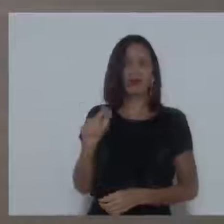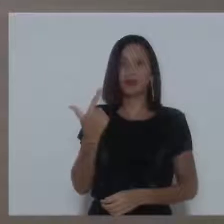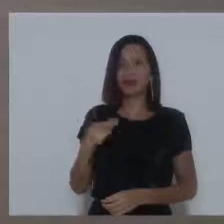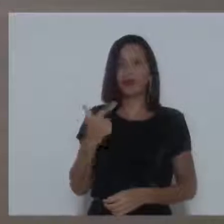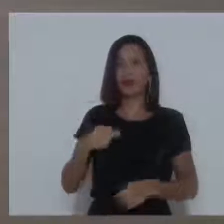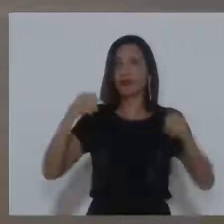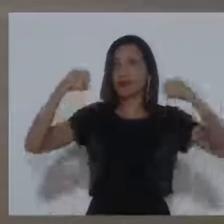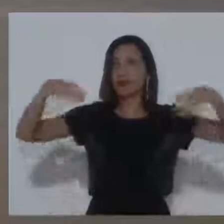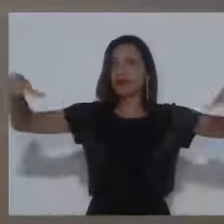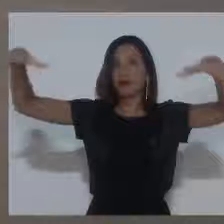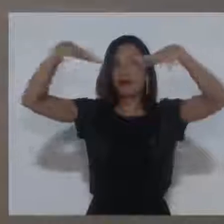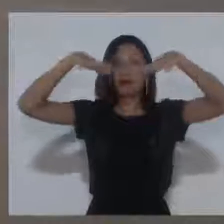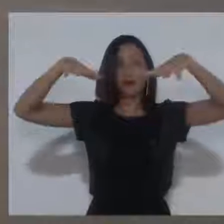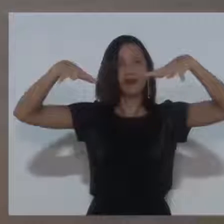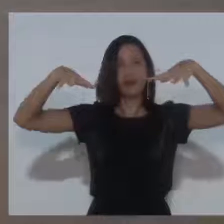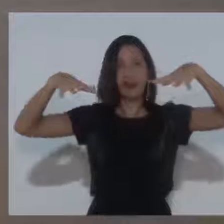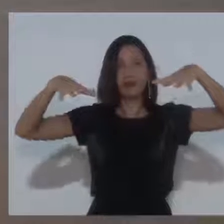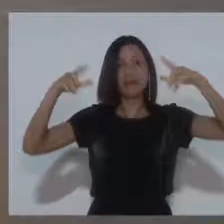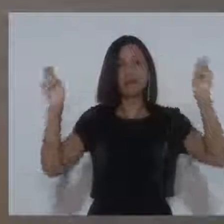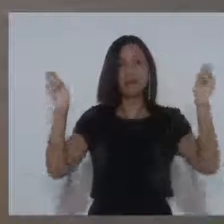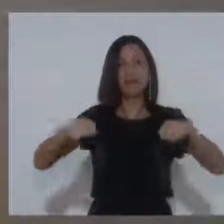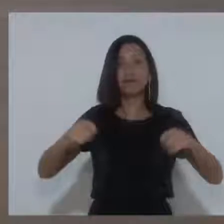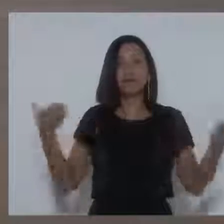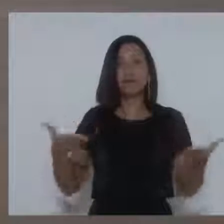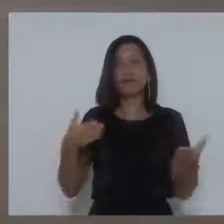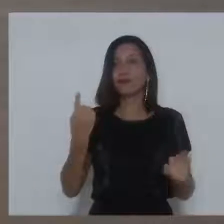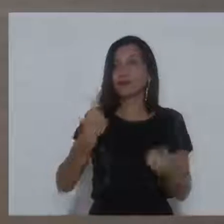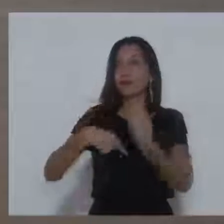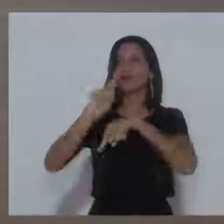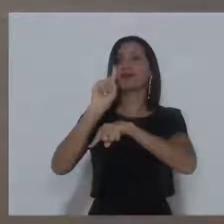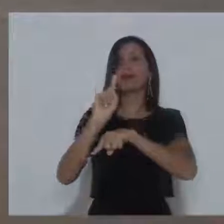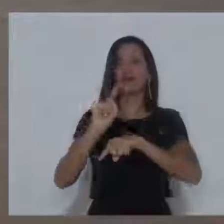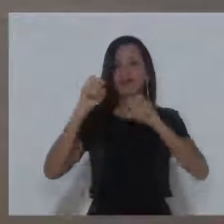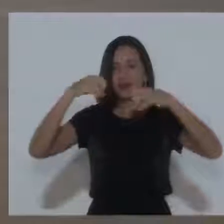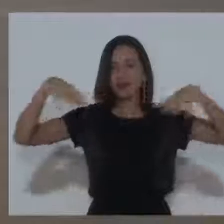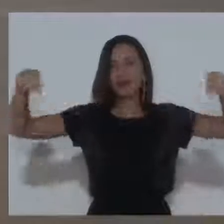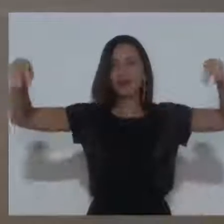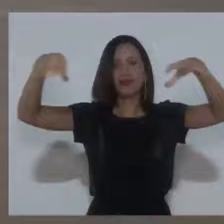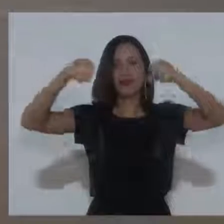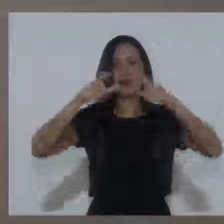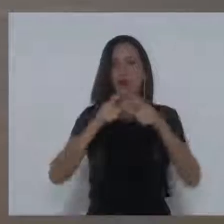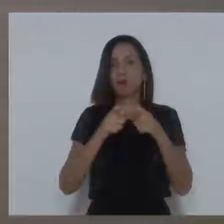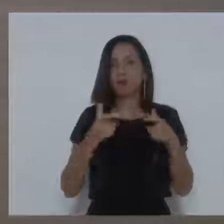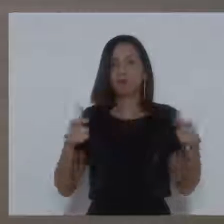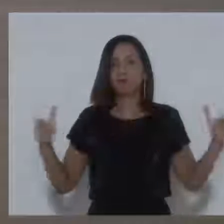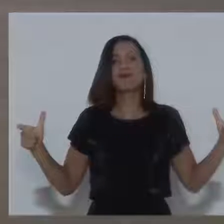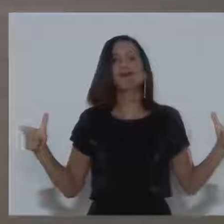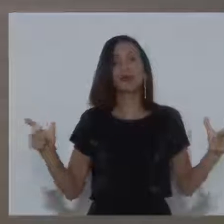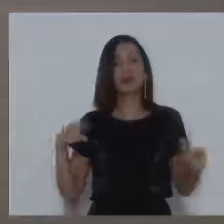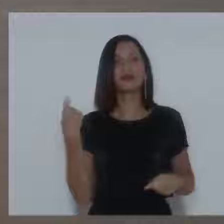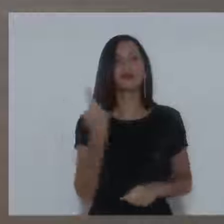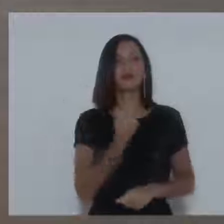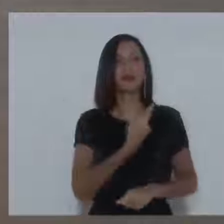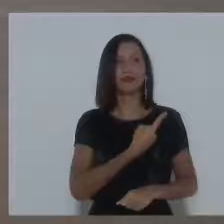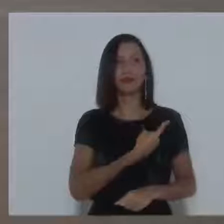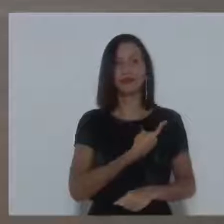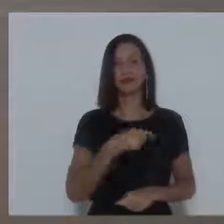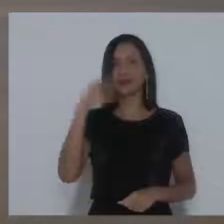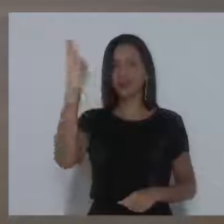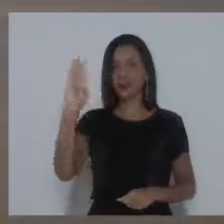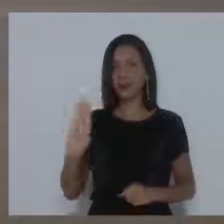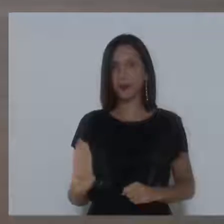claridade suficiente, né? E hoje nós temos toda essa evolução da lâmpada LED, algo que está crescendo muito no Brasil,